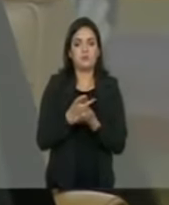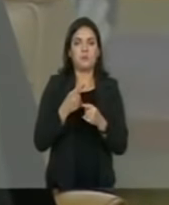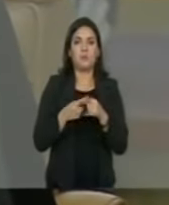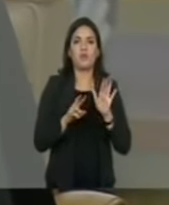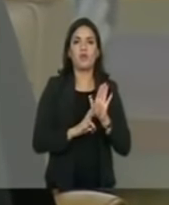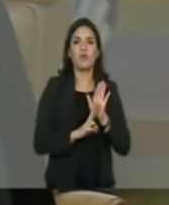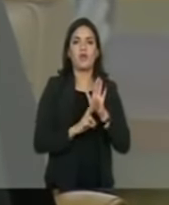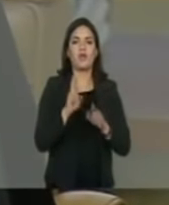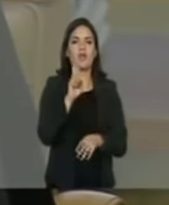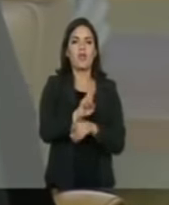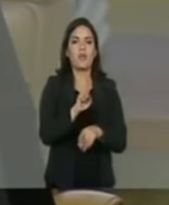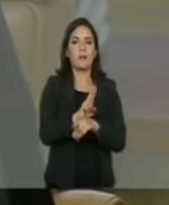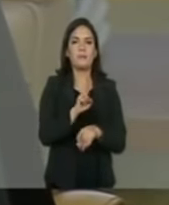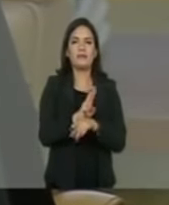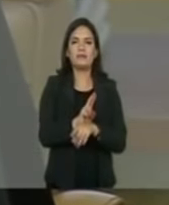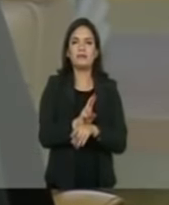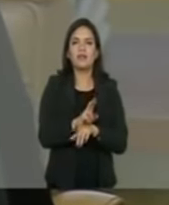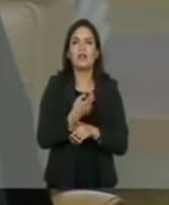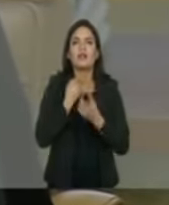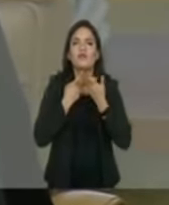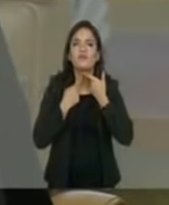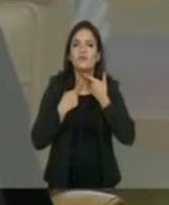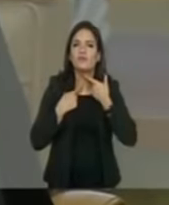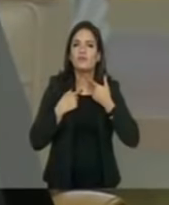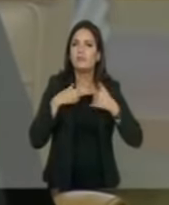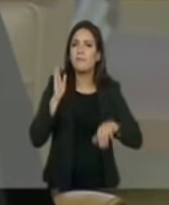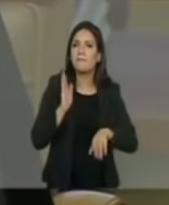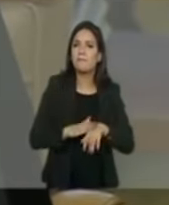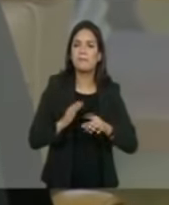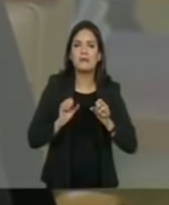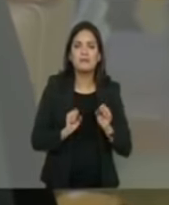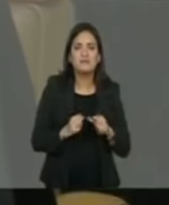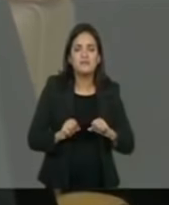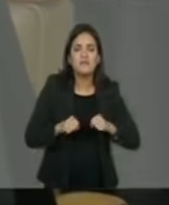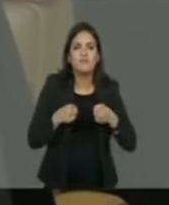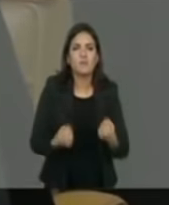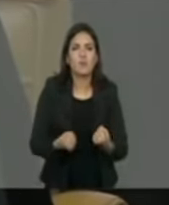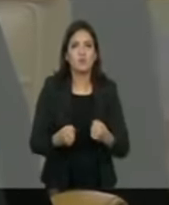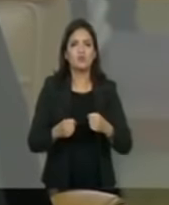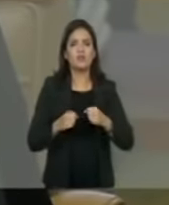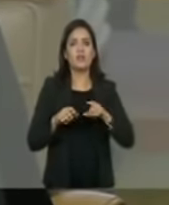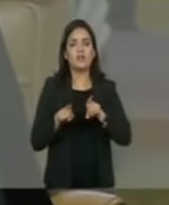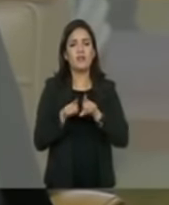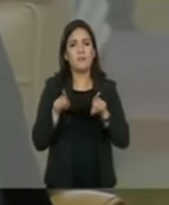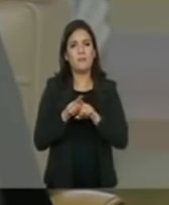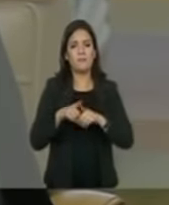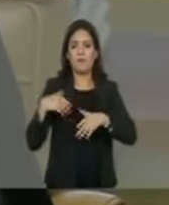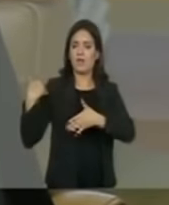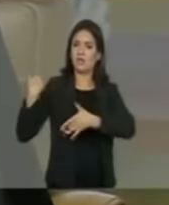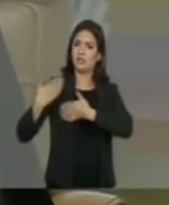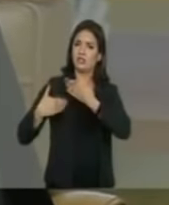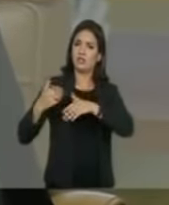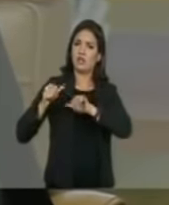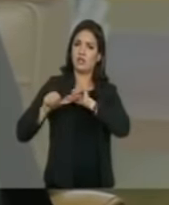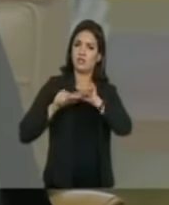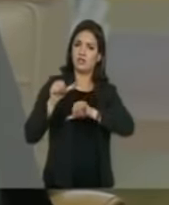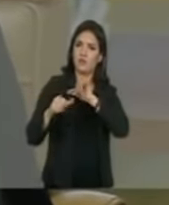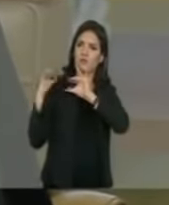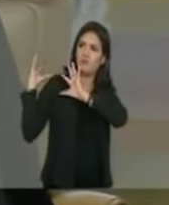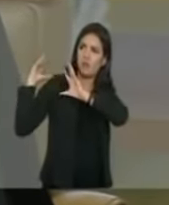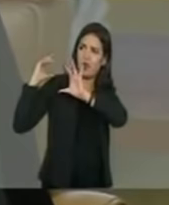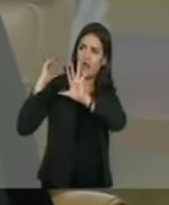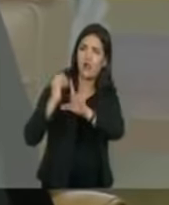expressão mais intensa do processo de transformação histórica da sociedade do estado nela